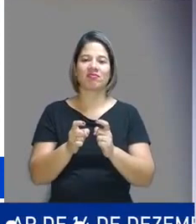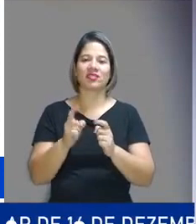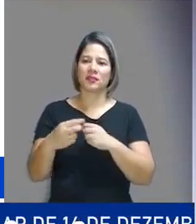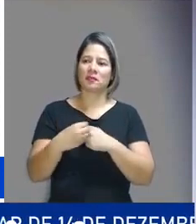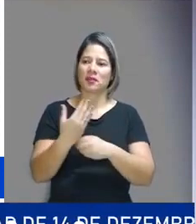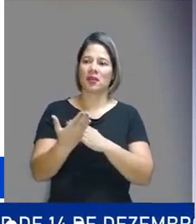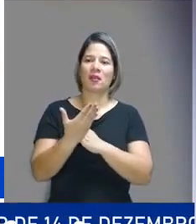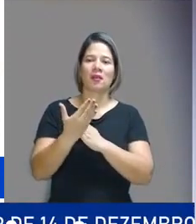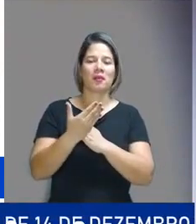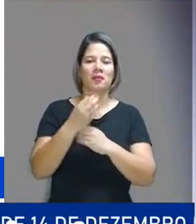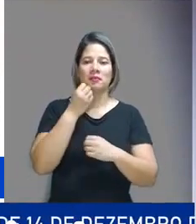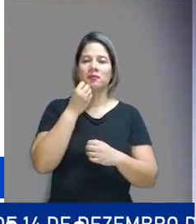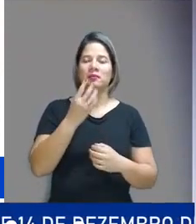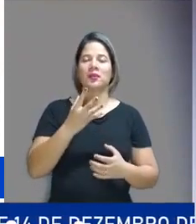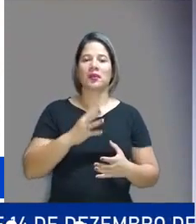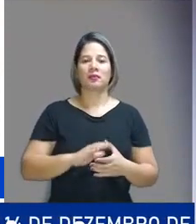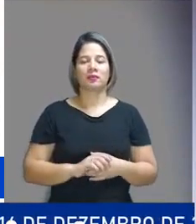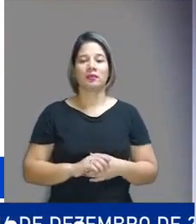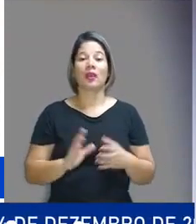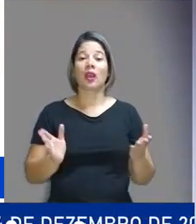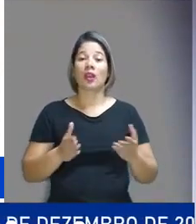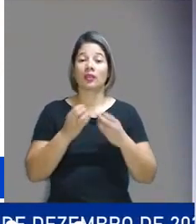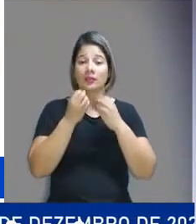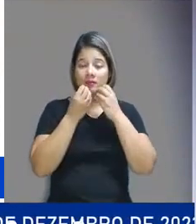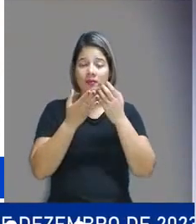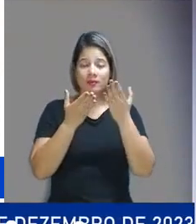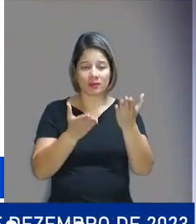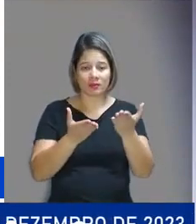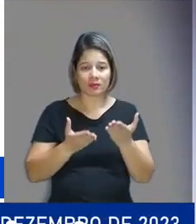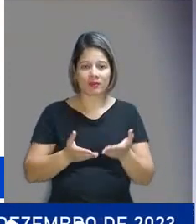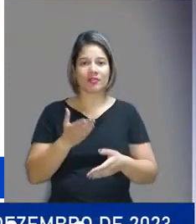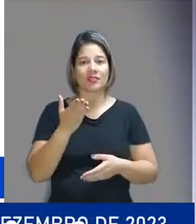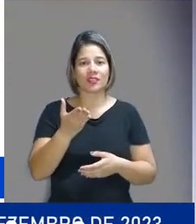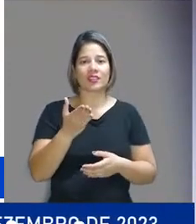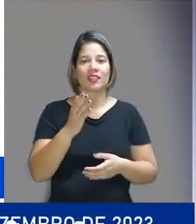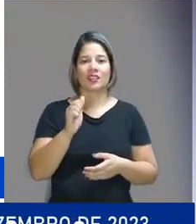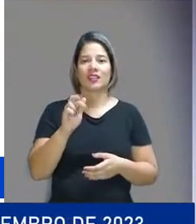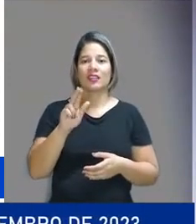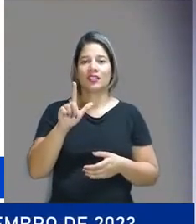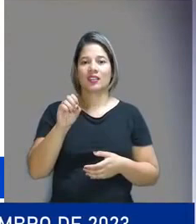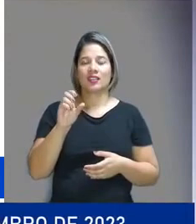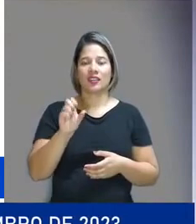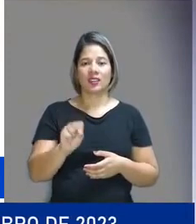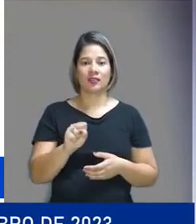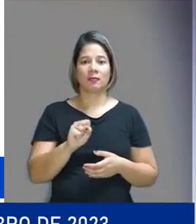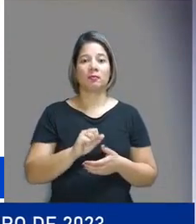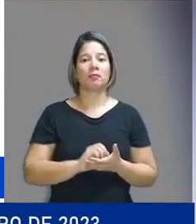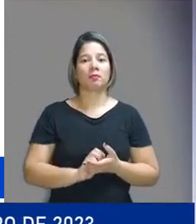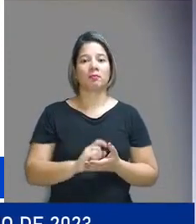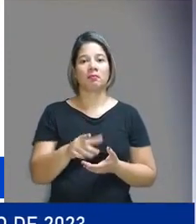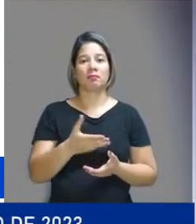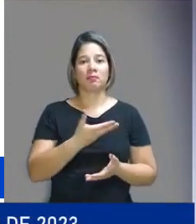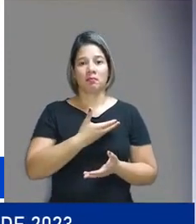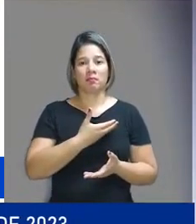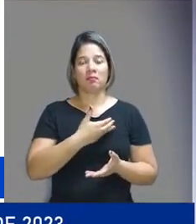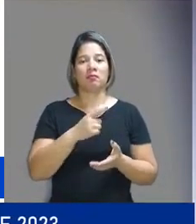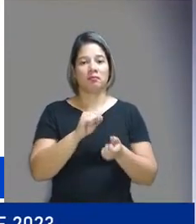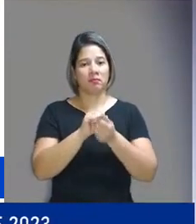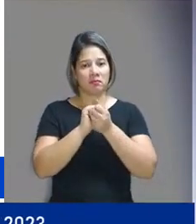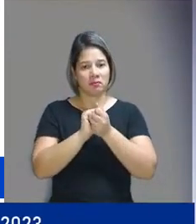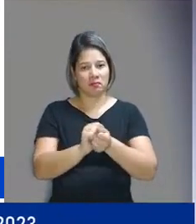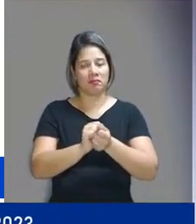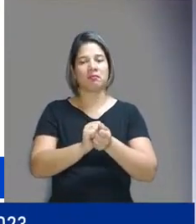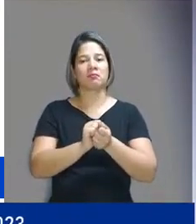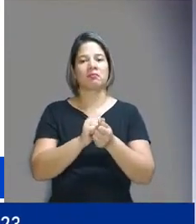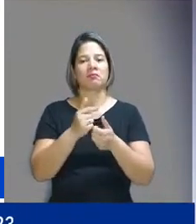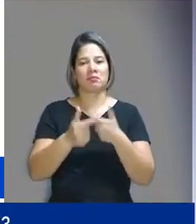Então, eu quero aqui dar as boas-vindas ao Carlos Fernando, mais uma vez vou tê-lo como colega de trabalho, é um prazer